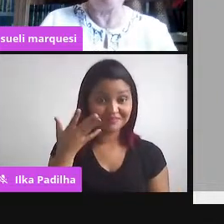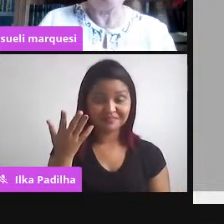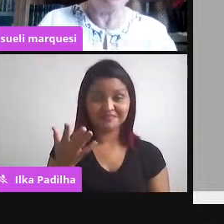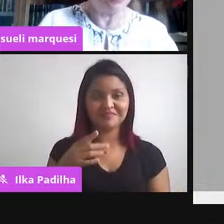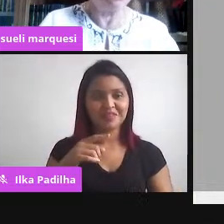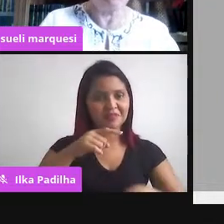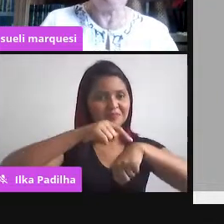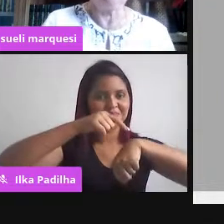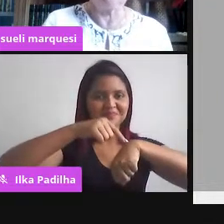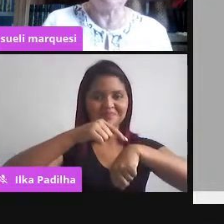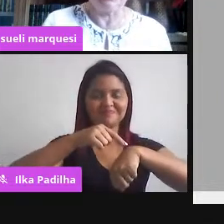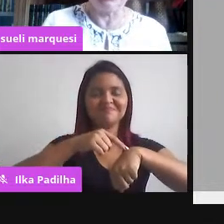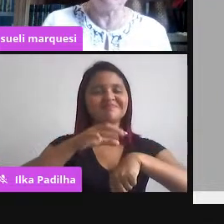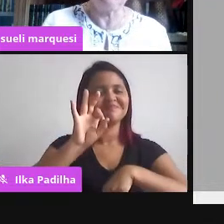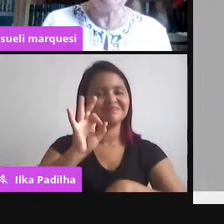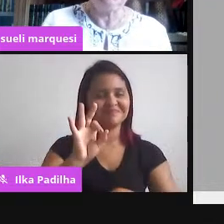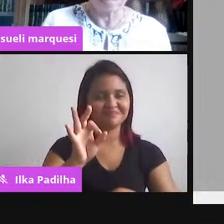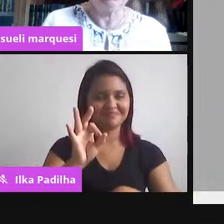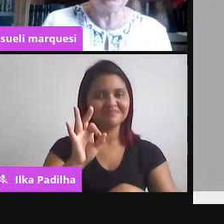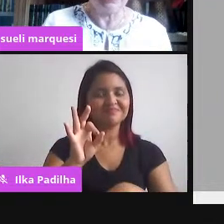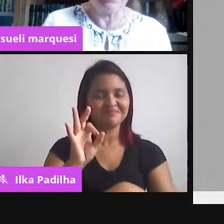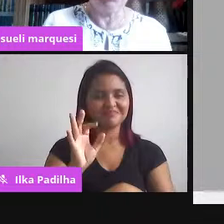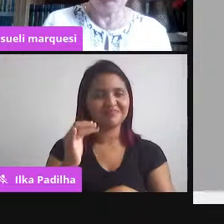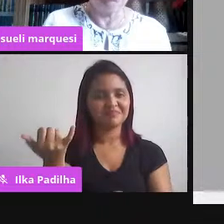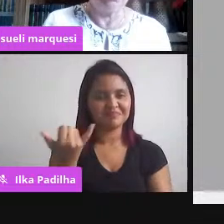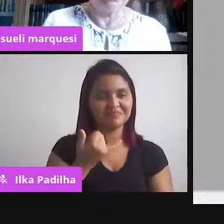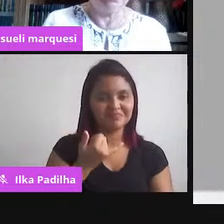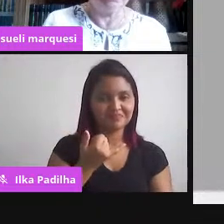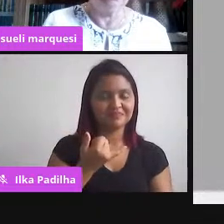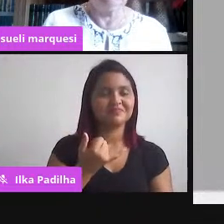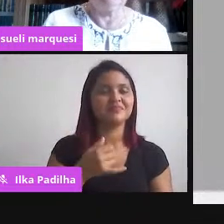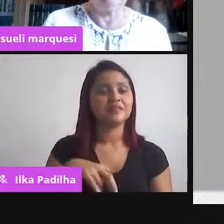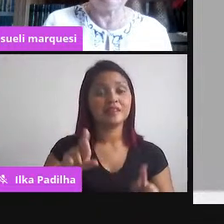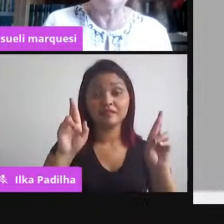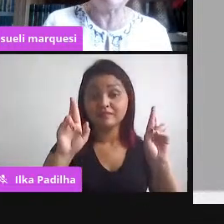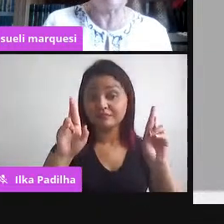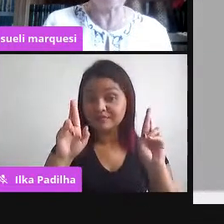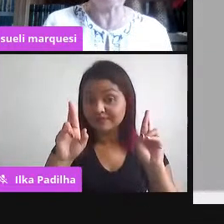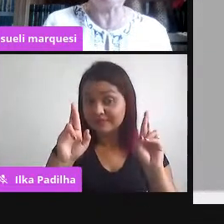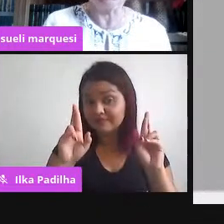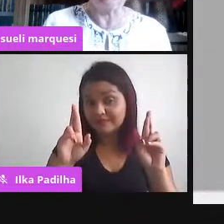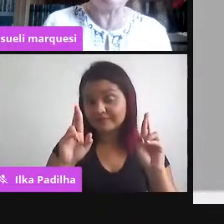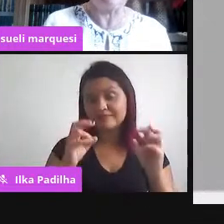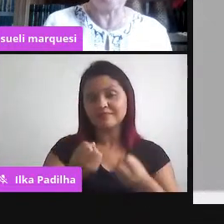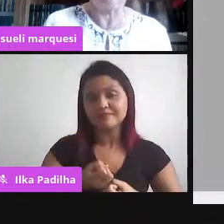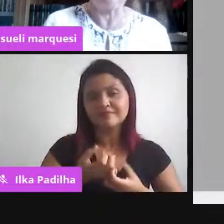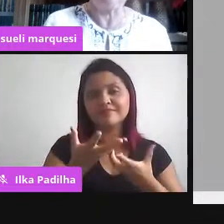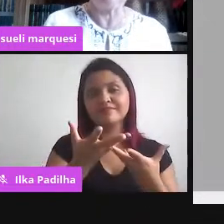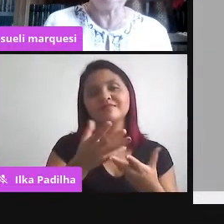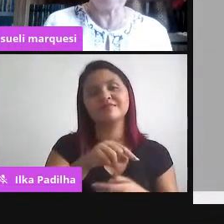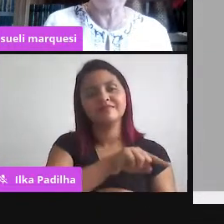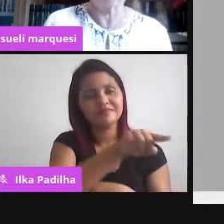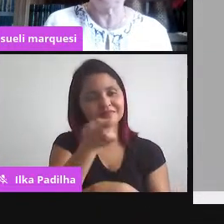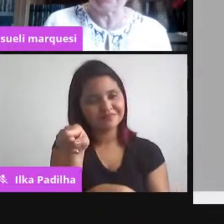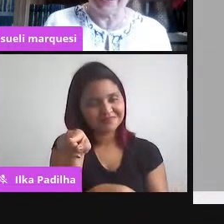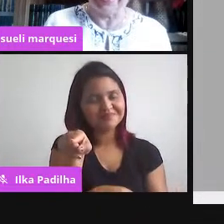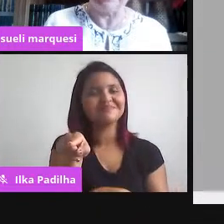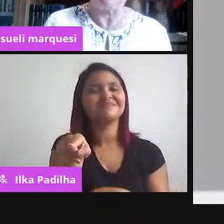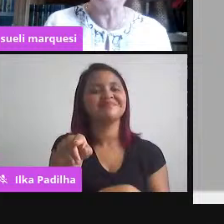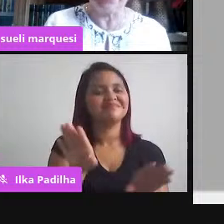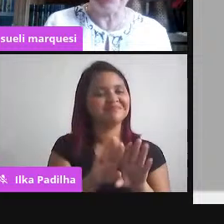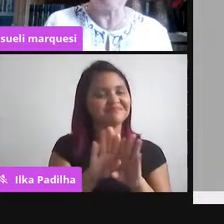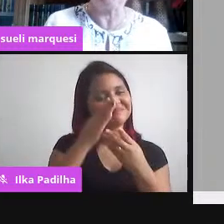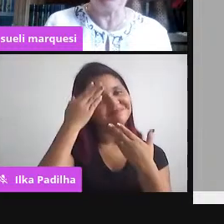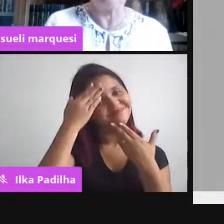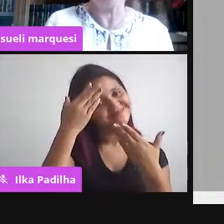aí o tempo que me foi dado, espero ter trazido a contribuição e muito